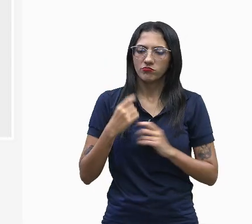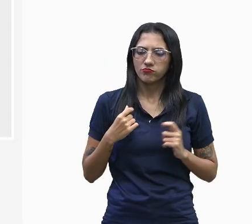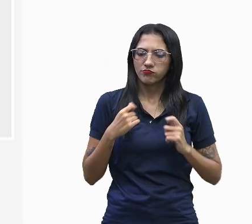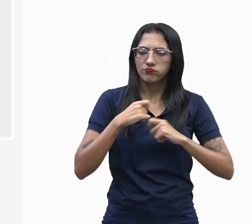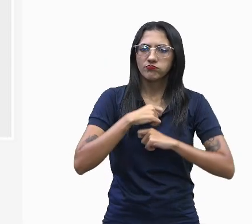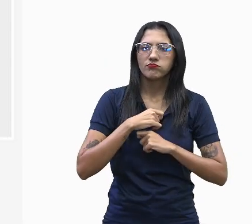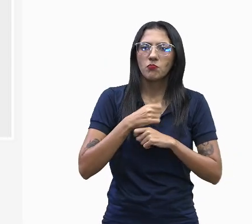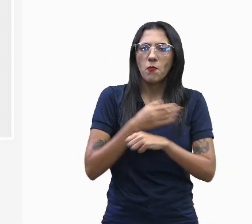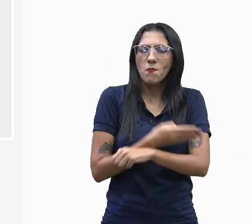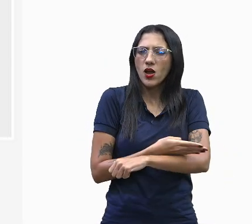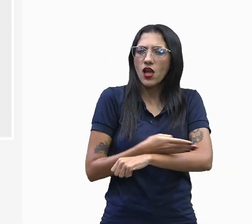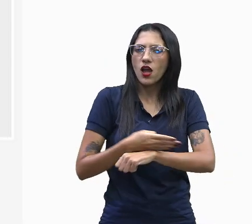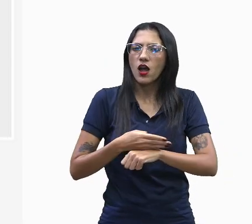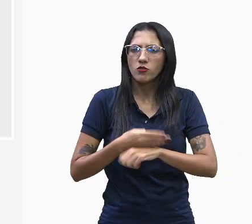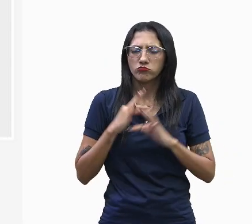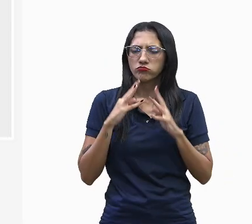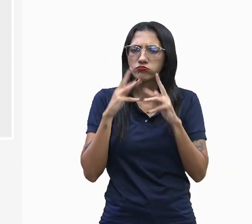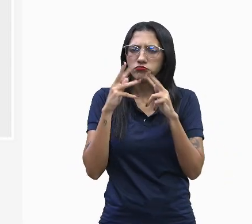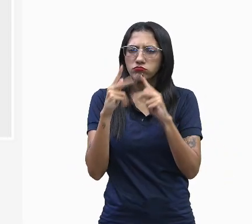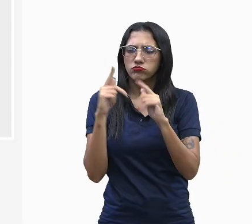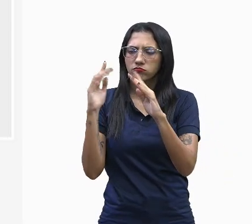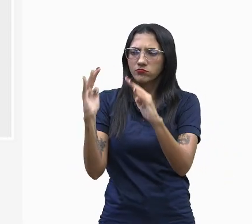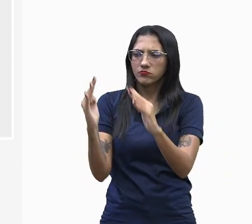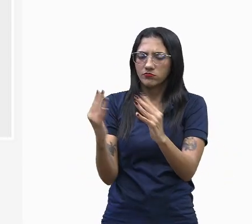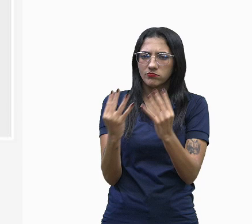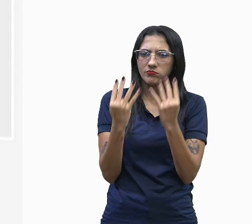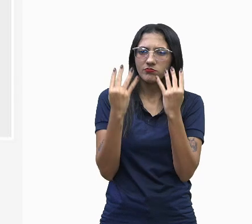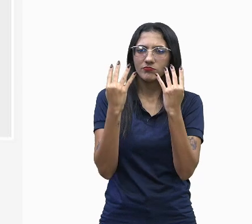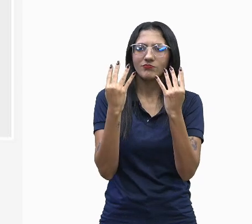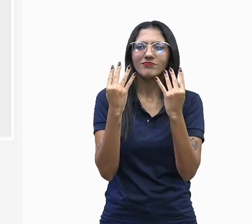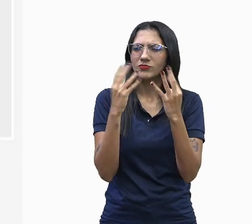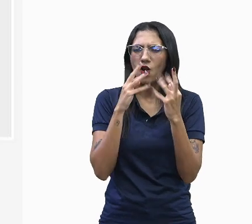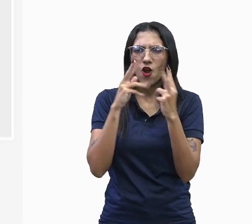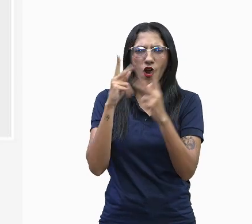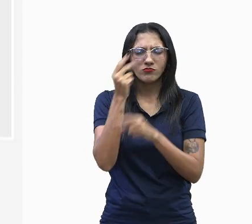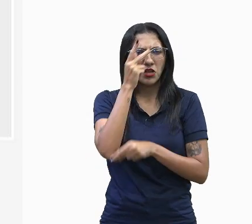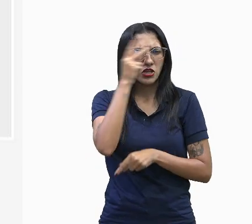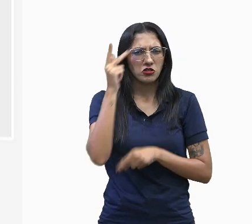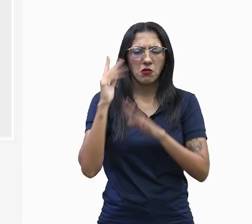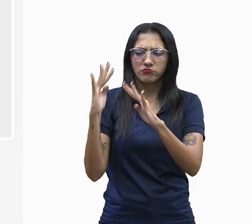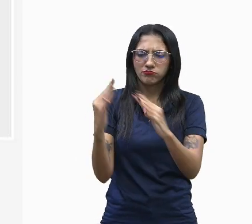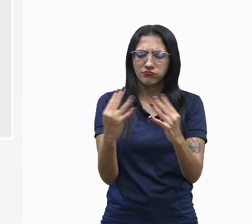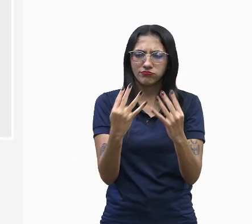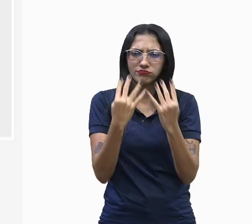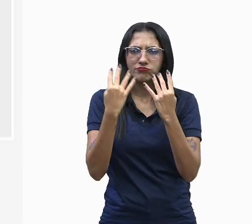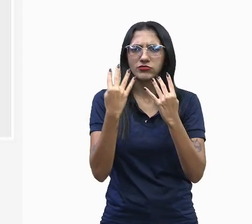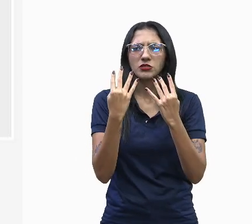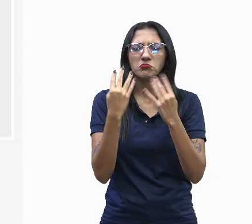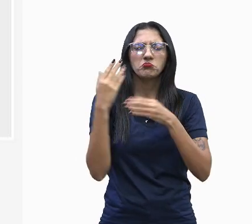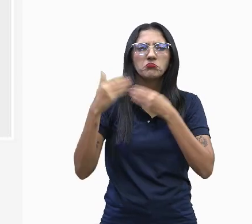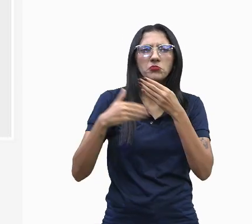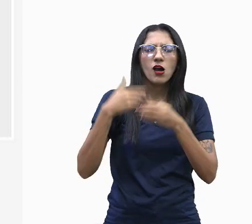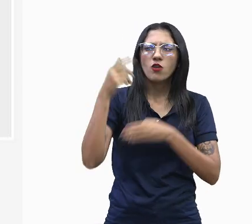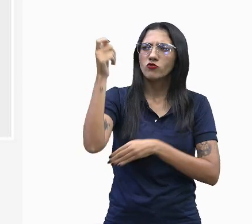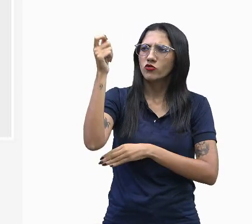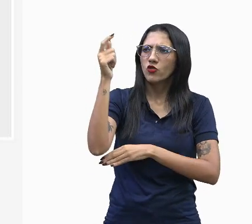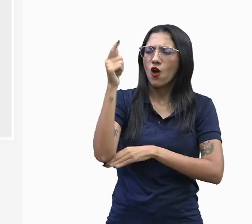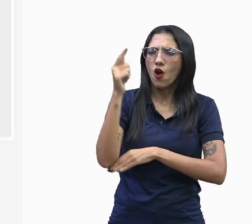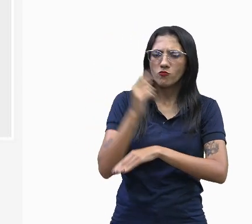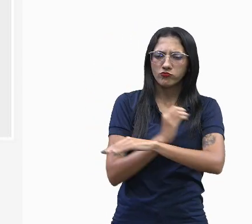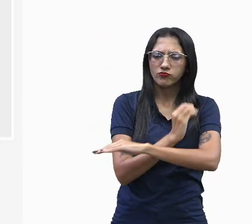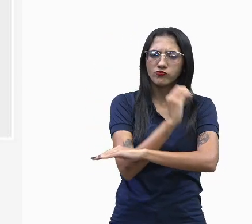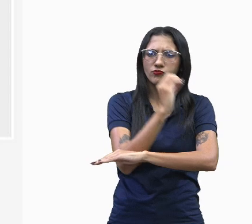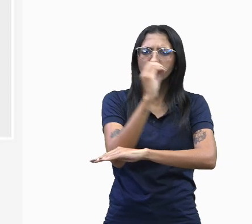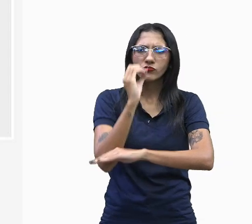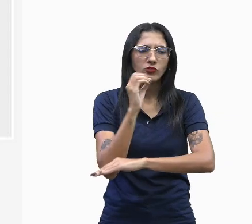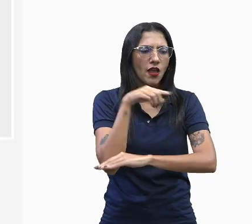todos enriquece. Com seu olhar, encanta o salão, mas ao amanhecer some na imensidão. Para